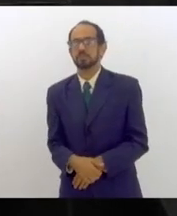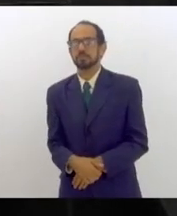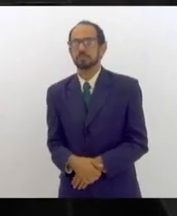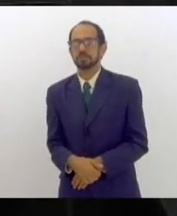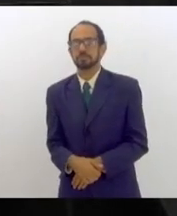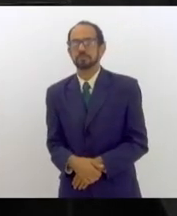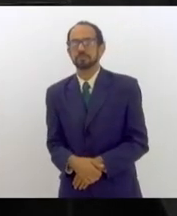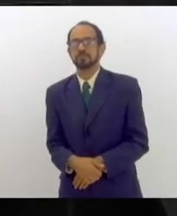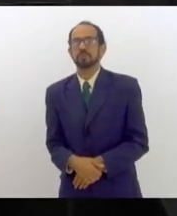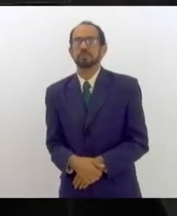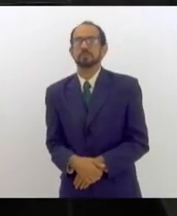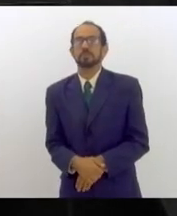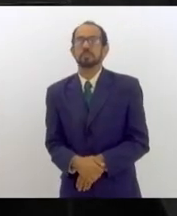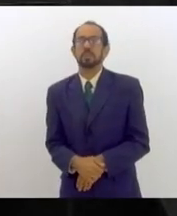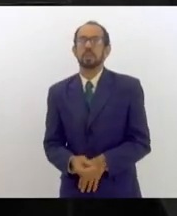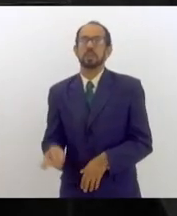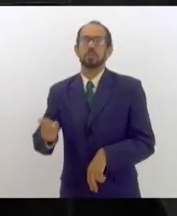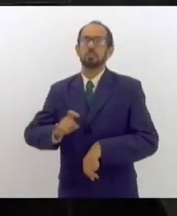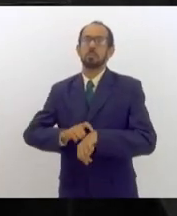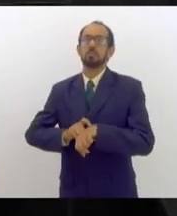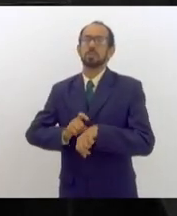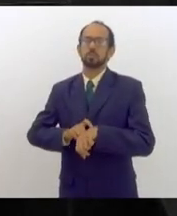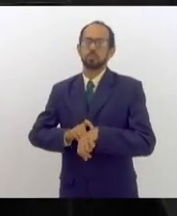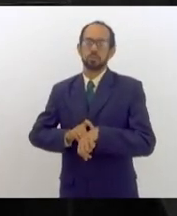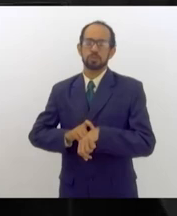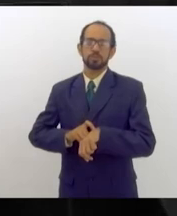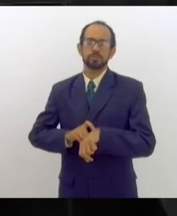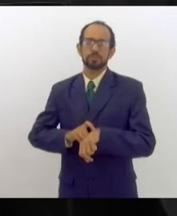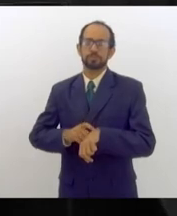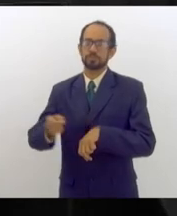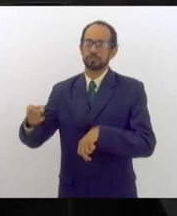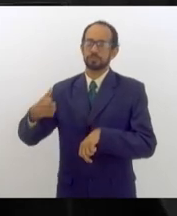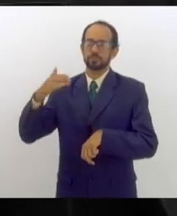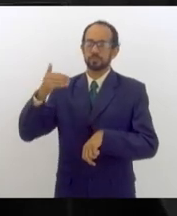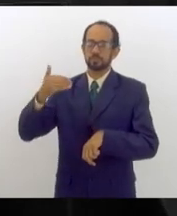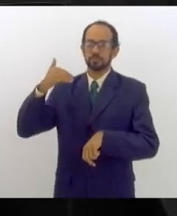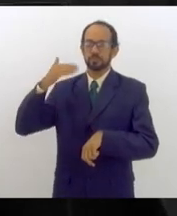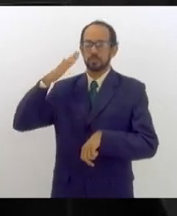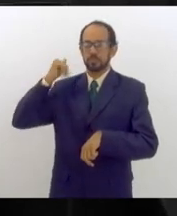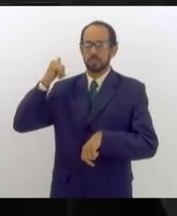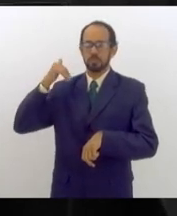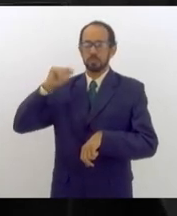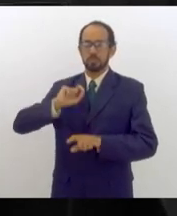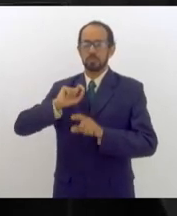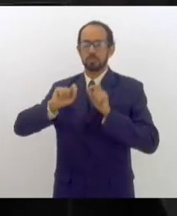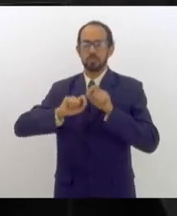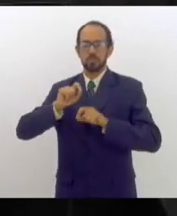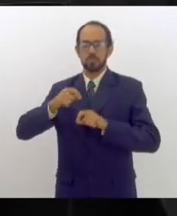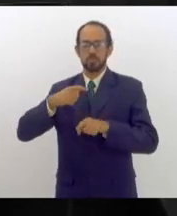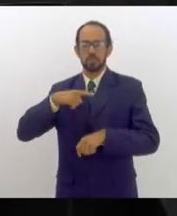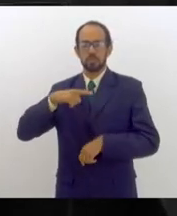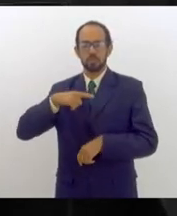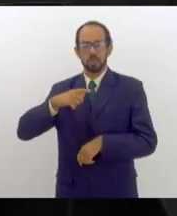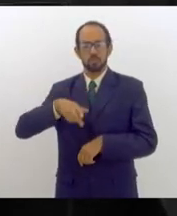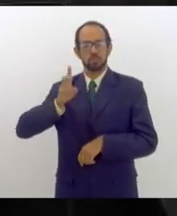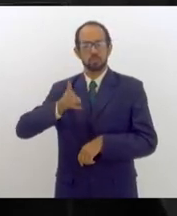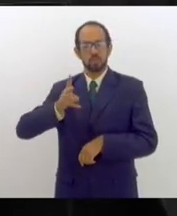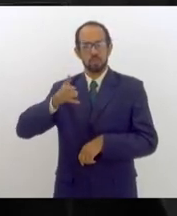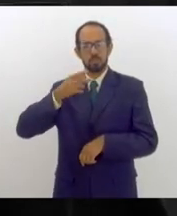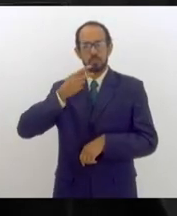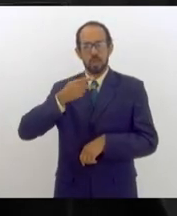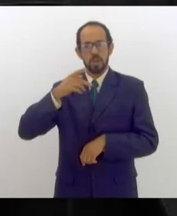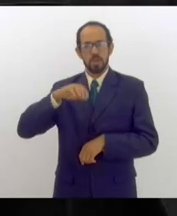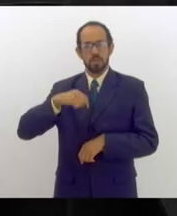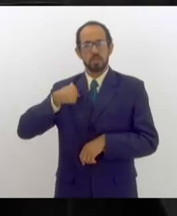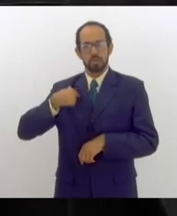indeterminado momento e a senhora sabe que eu tenho dito e presidir a